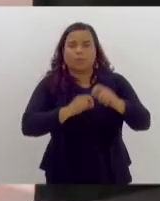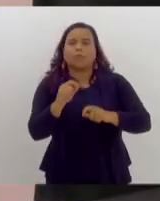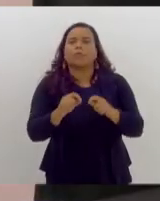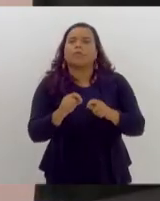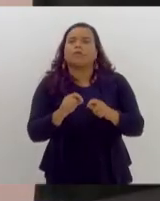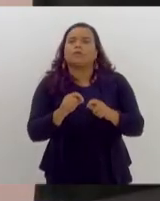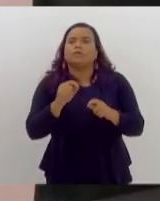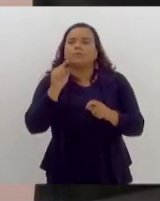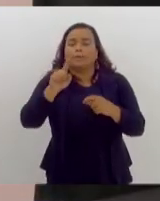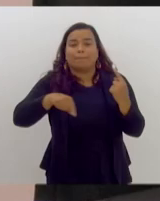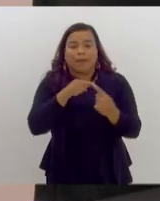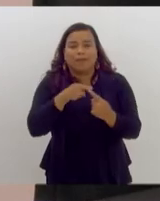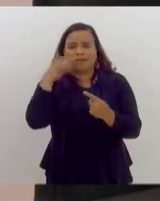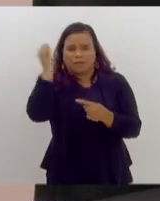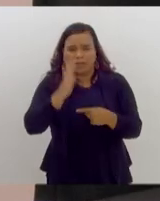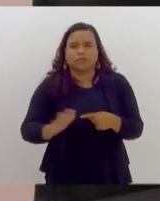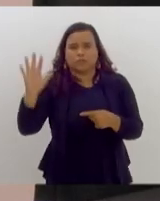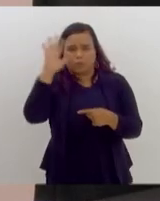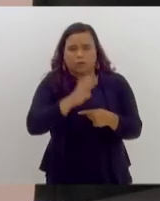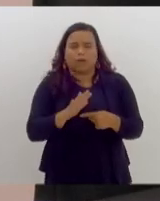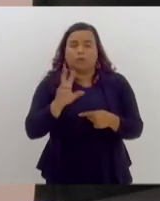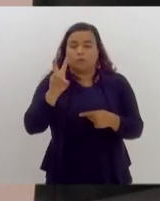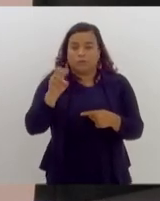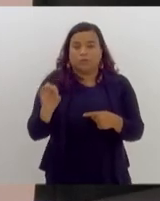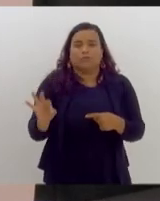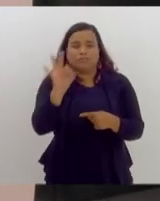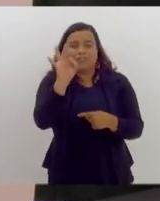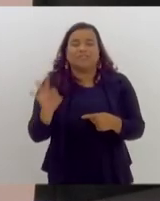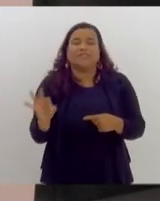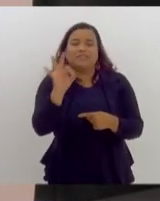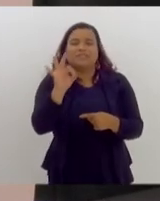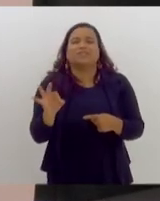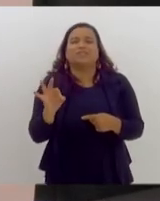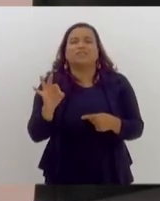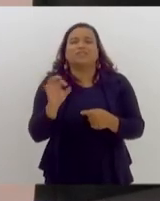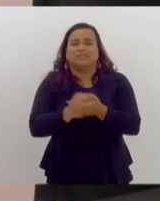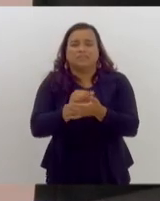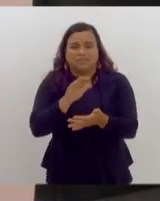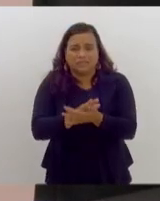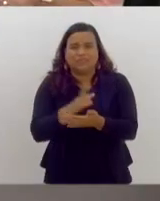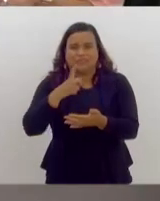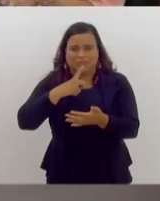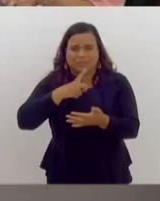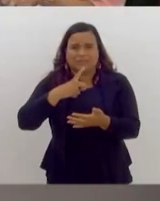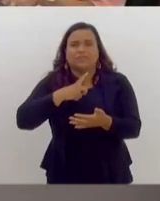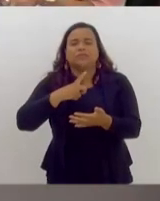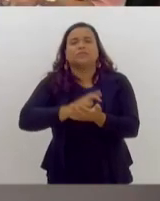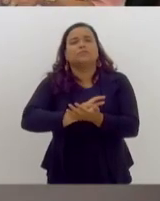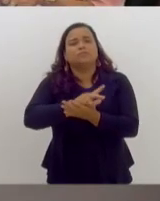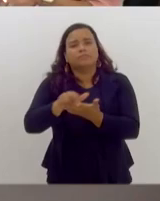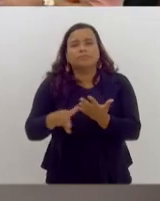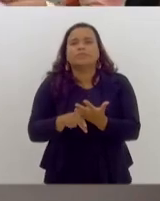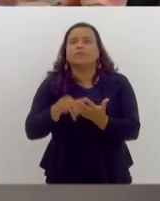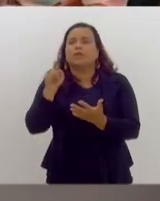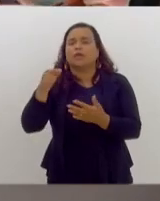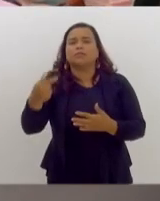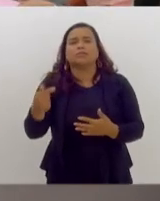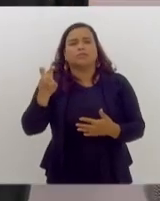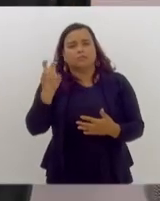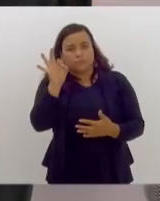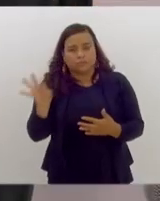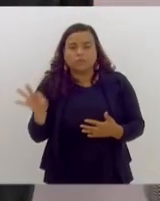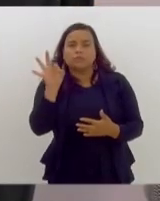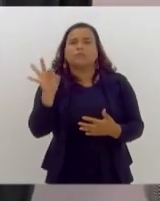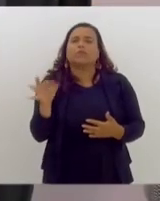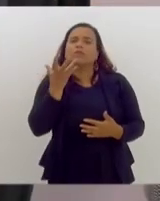a gente tem a meta nacional de 50% de matrículas e a gente colocou na proposta do COED 75%